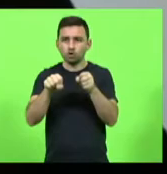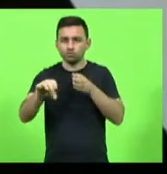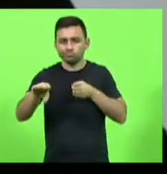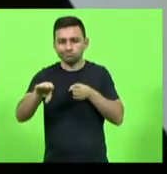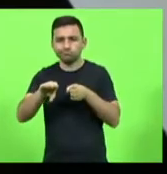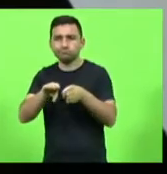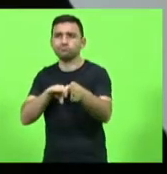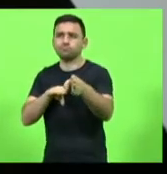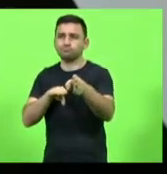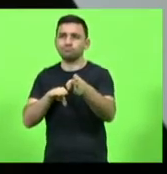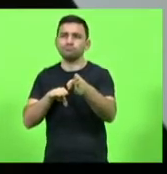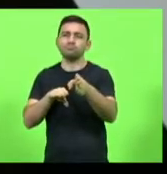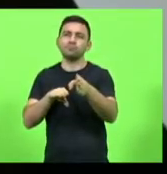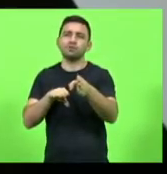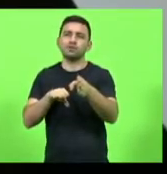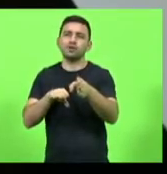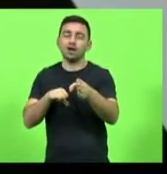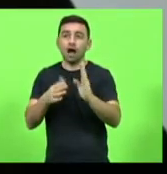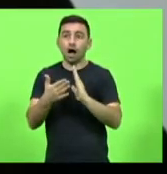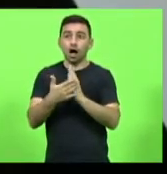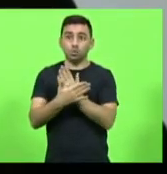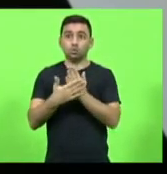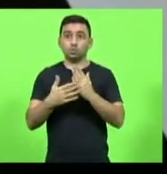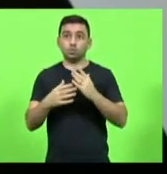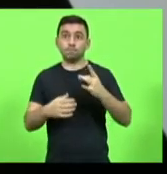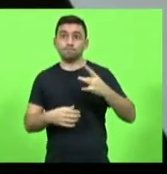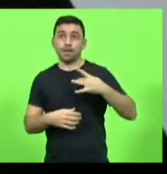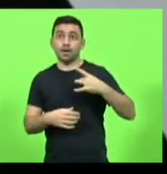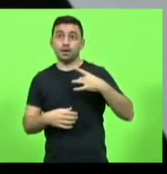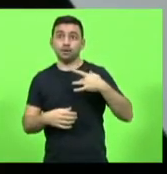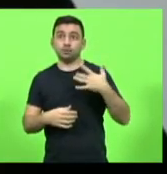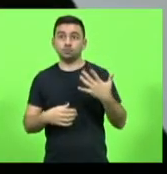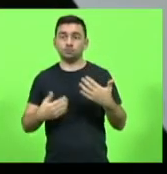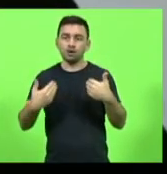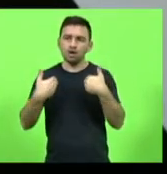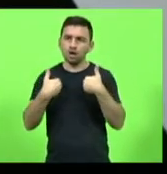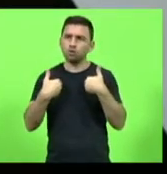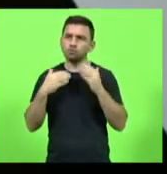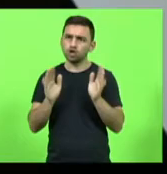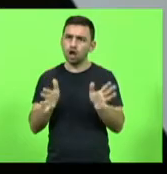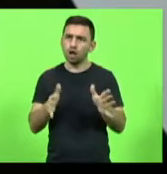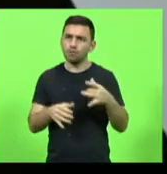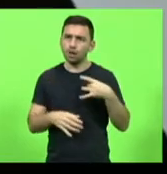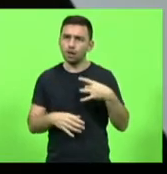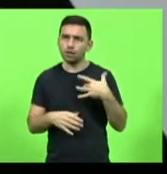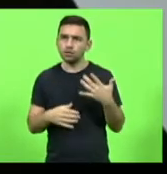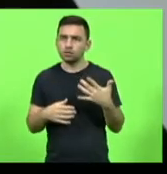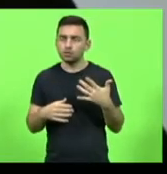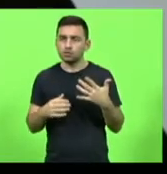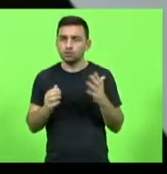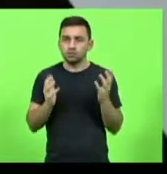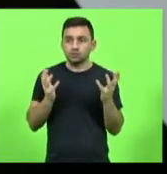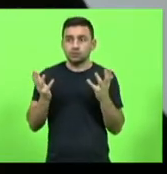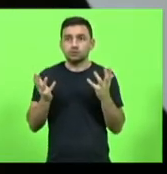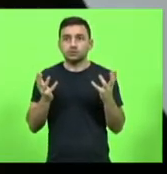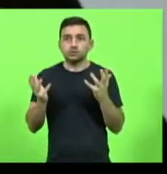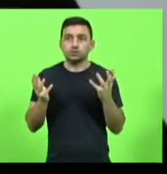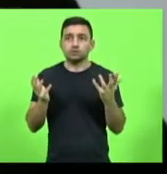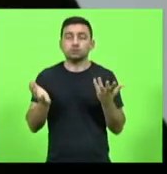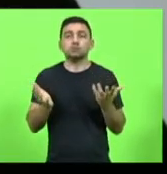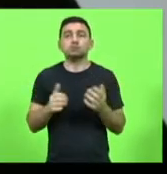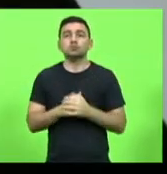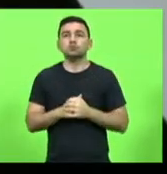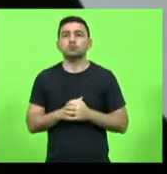um pouco de receio, fica com muito medo. Eu mesmo já passei medo, porque a gente cria até um pânico em relação àquilo. Mas